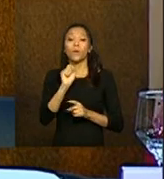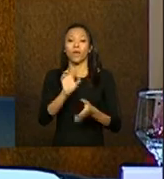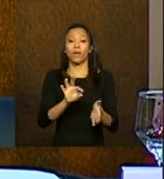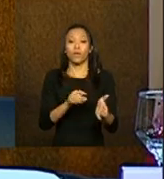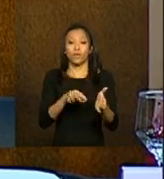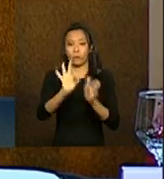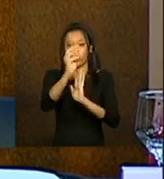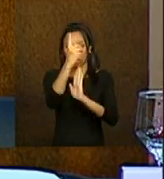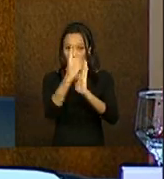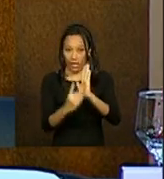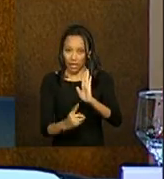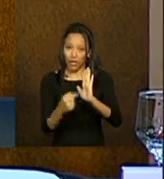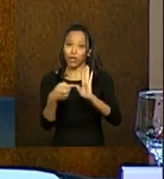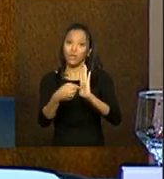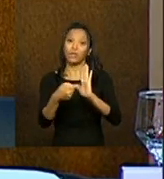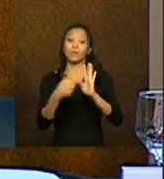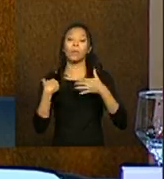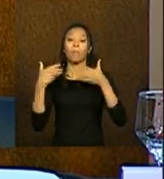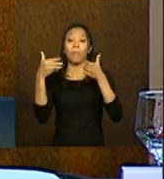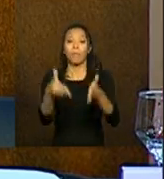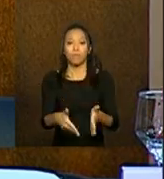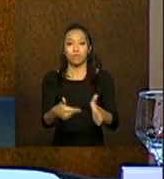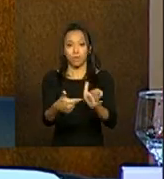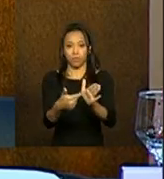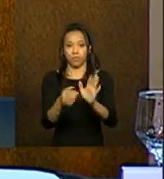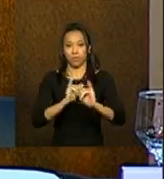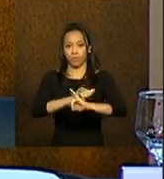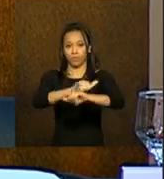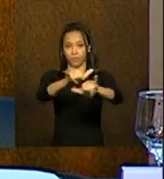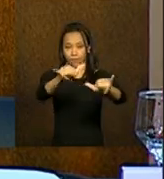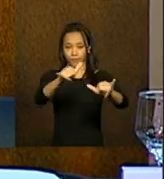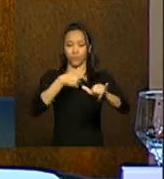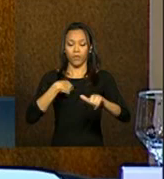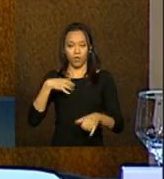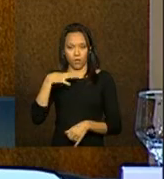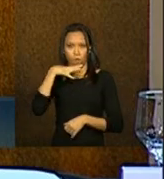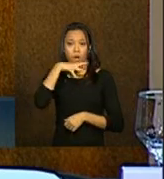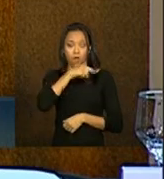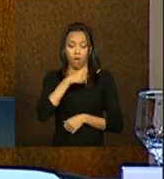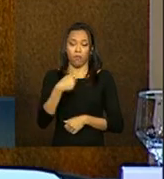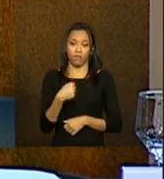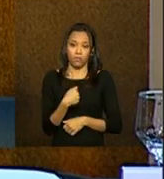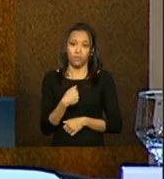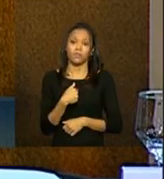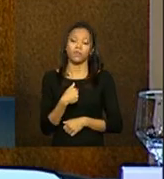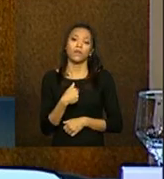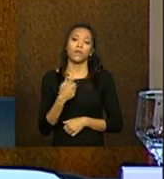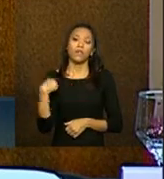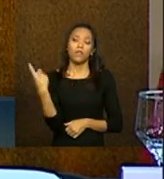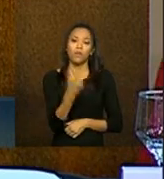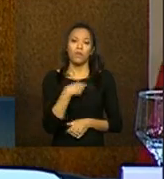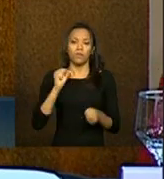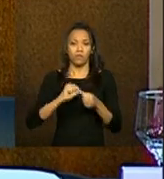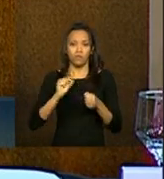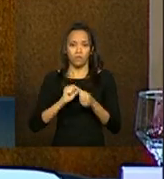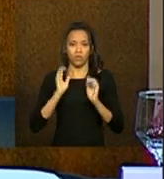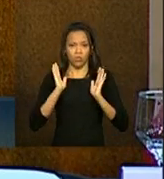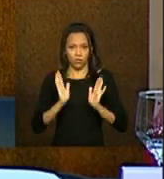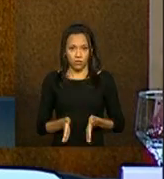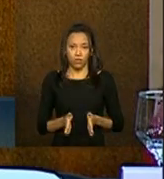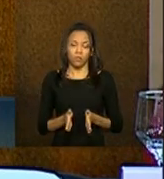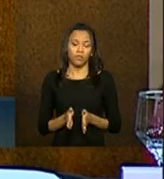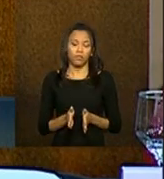de participação no governo federal. Eh, eu acho que eh nós fizemos todo